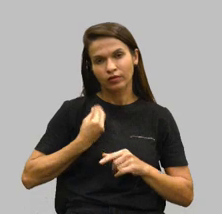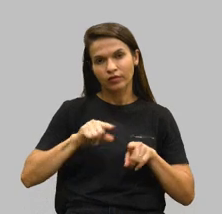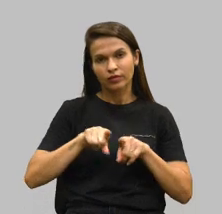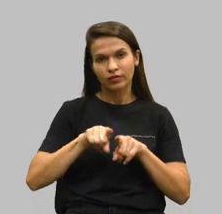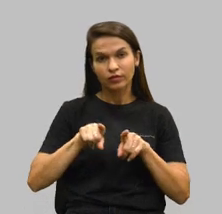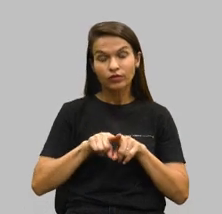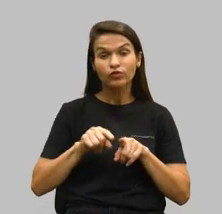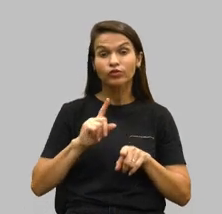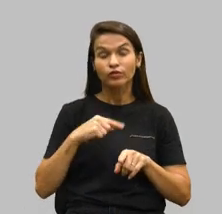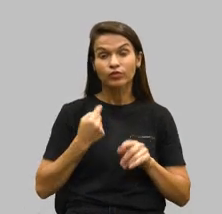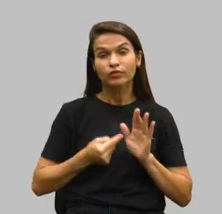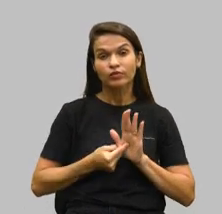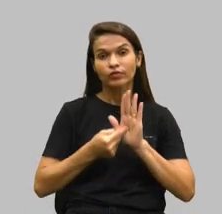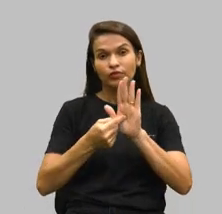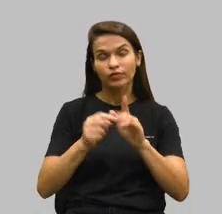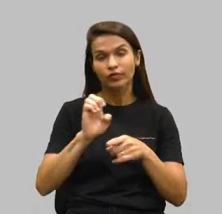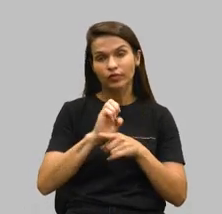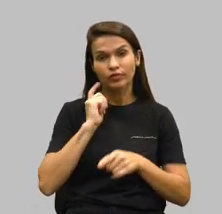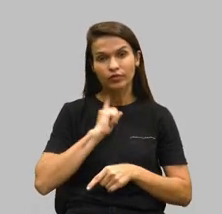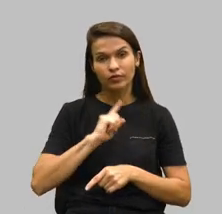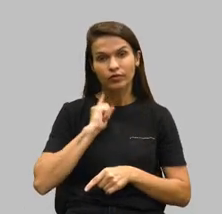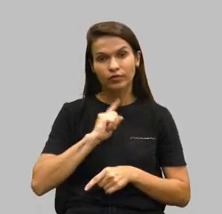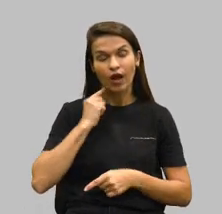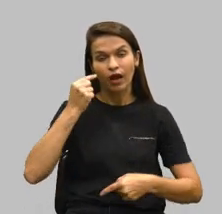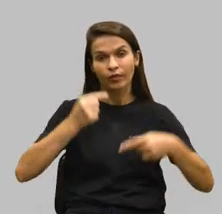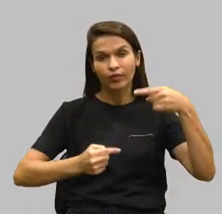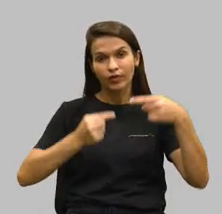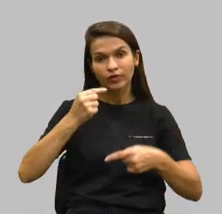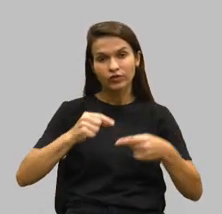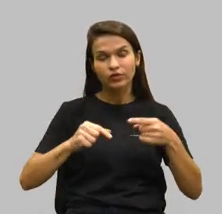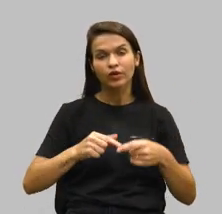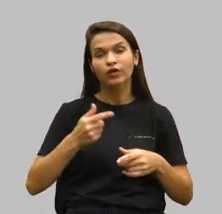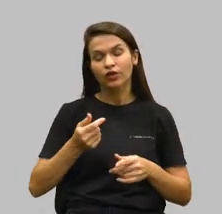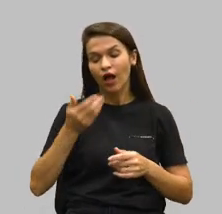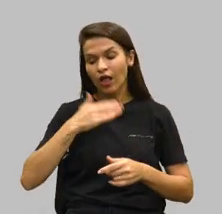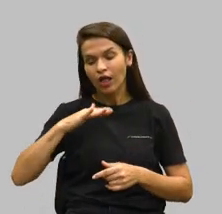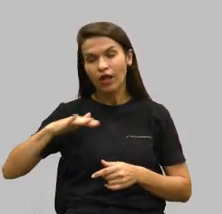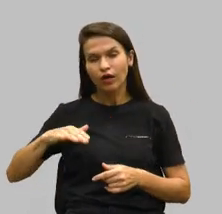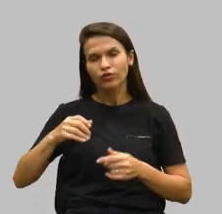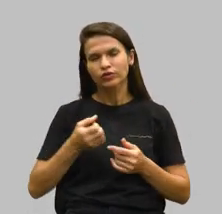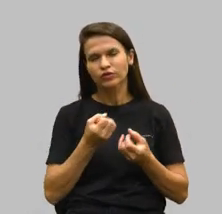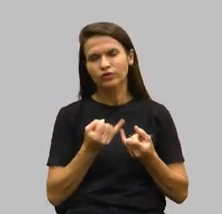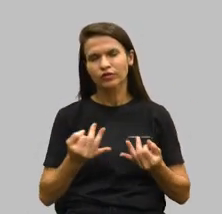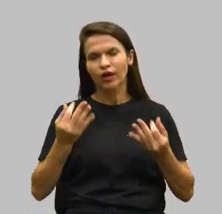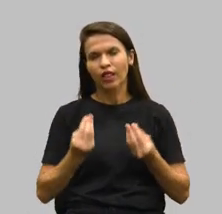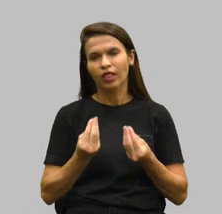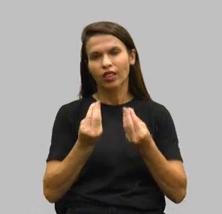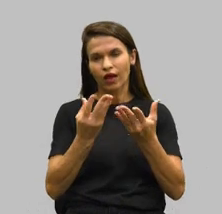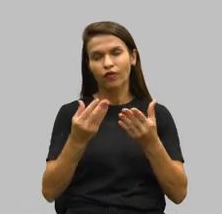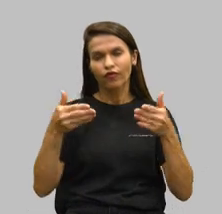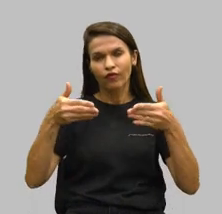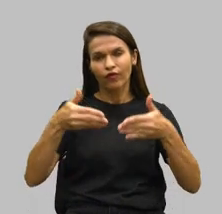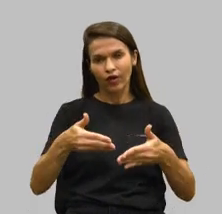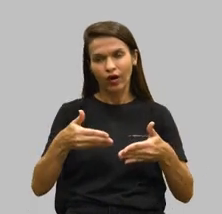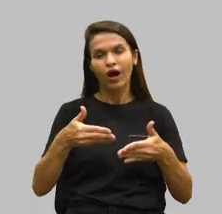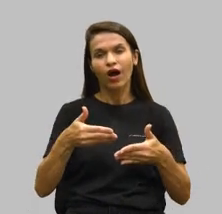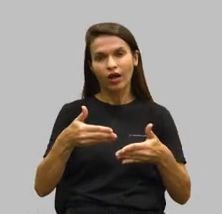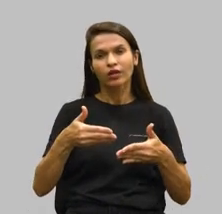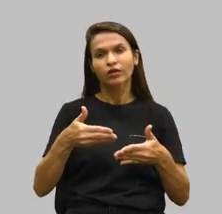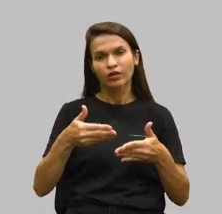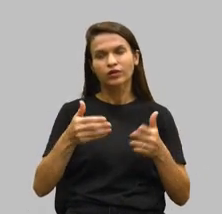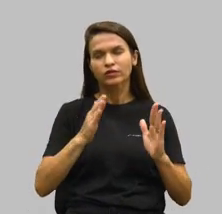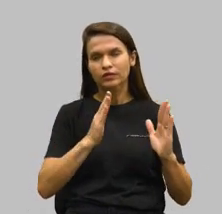aqui trazendo para o estado de Minas Gerais a política da primeira infância com diversas entregas voltadas para esse